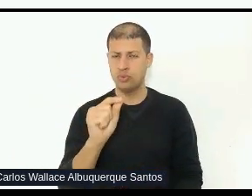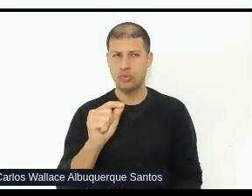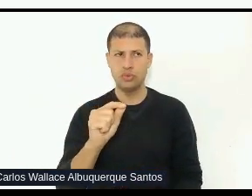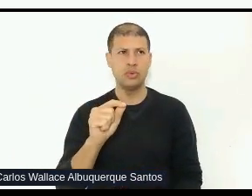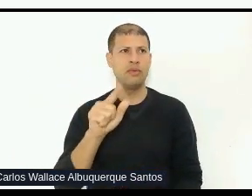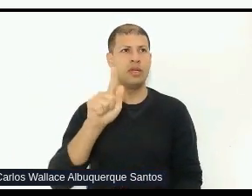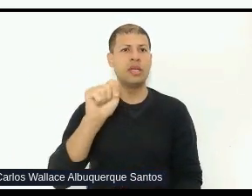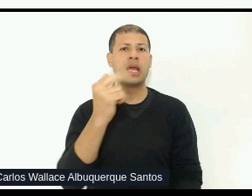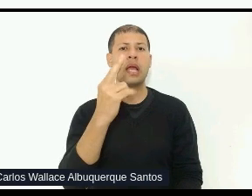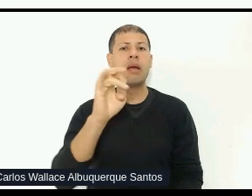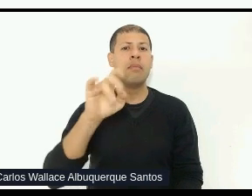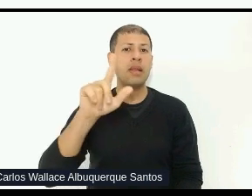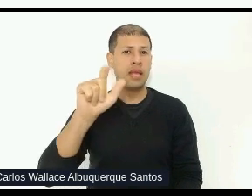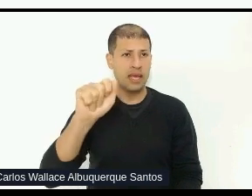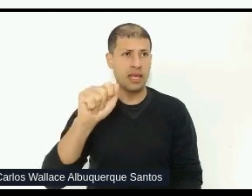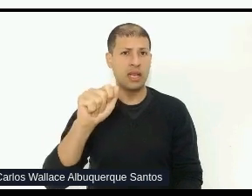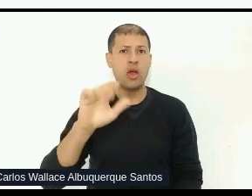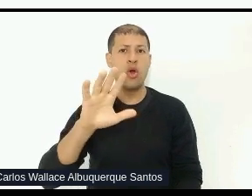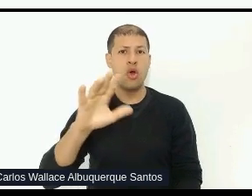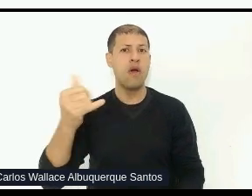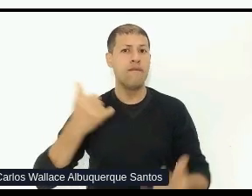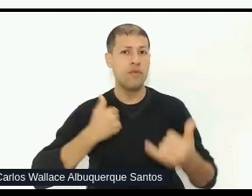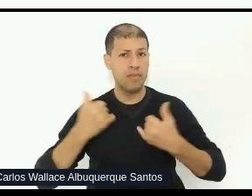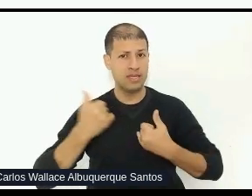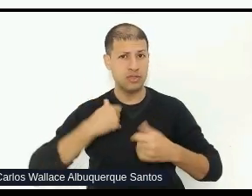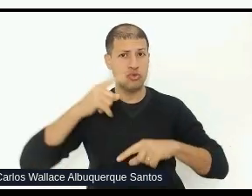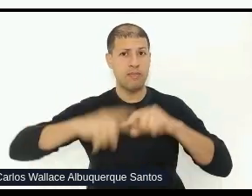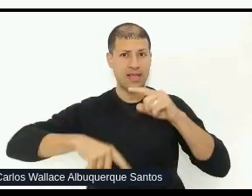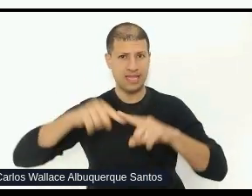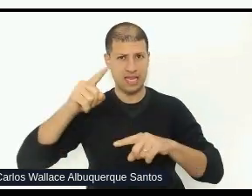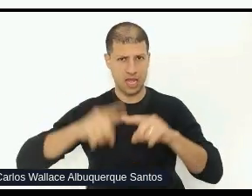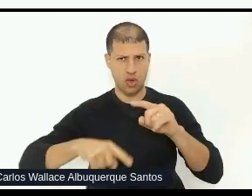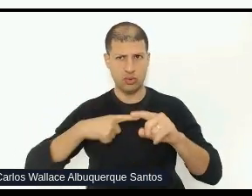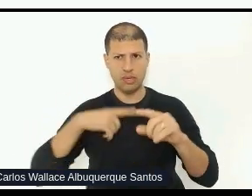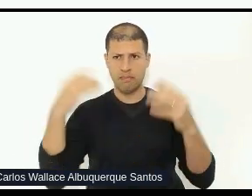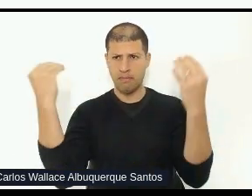Gabriela, segue as informações do material por-escrito.